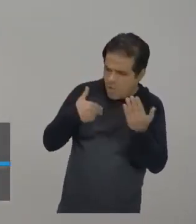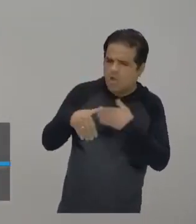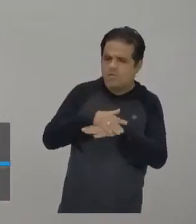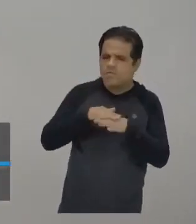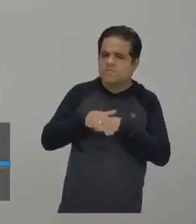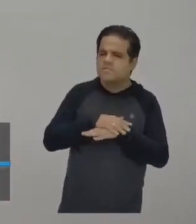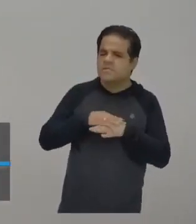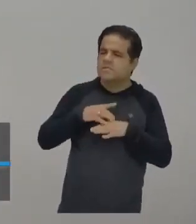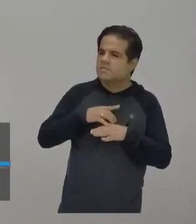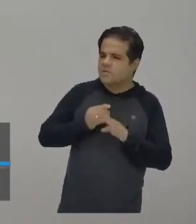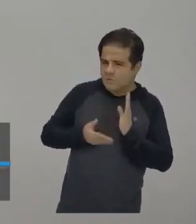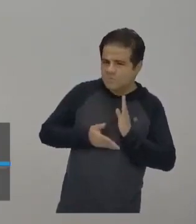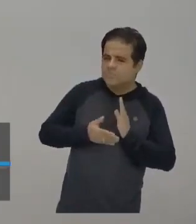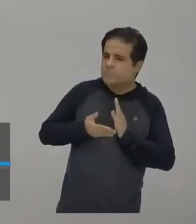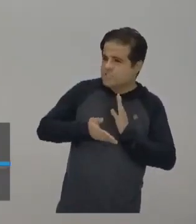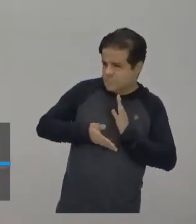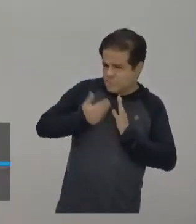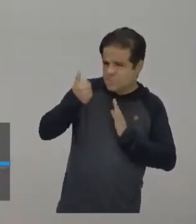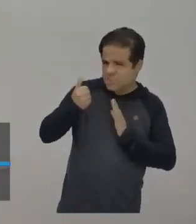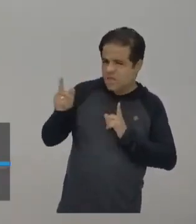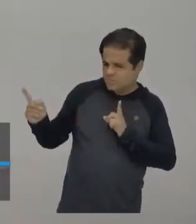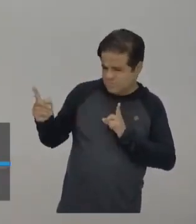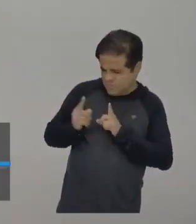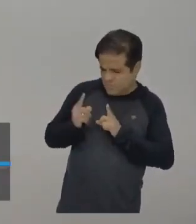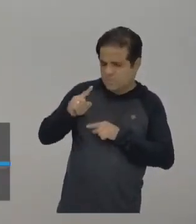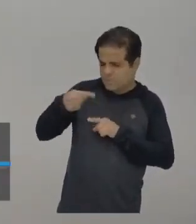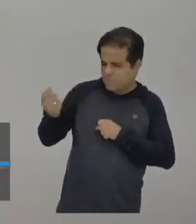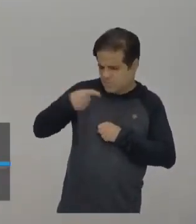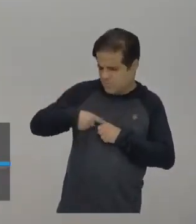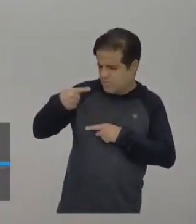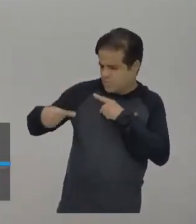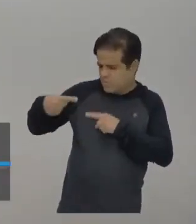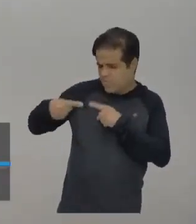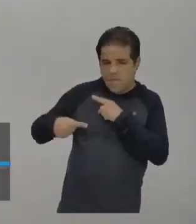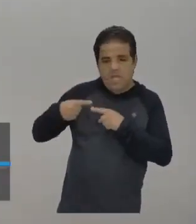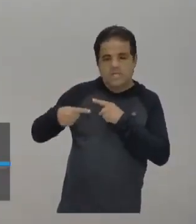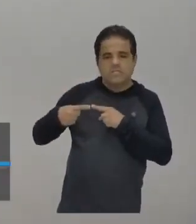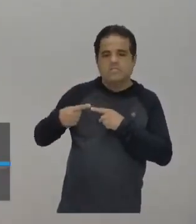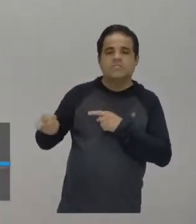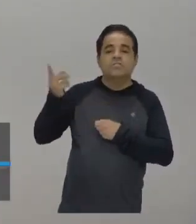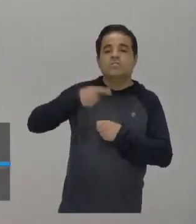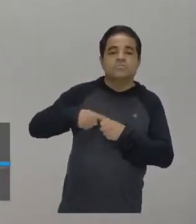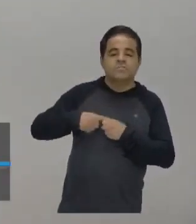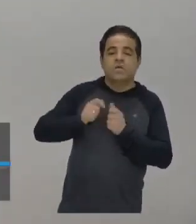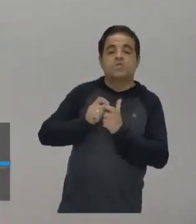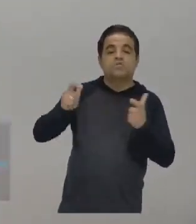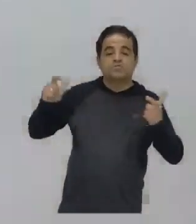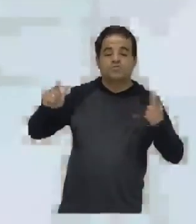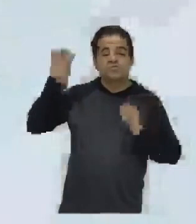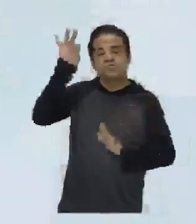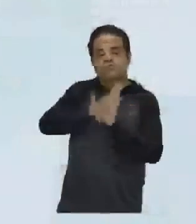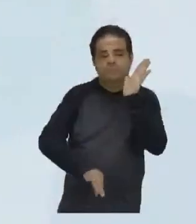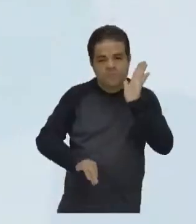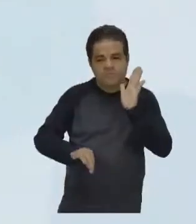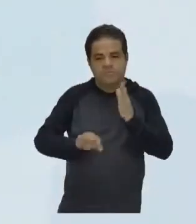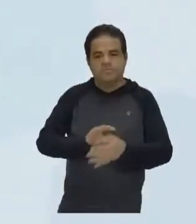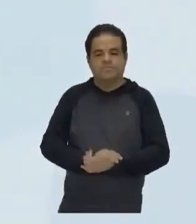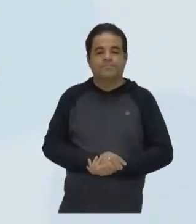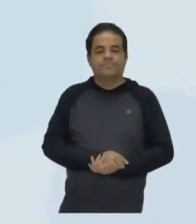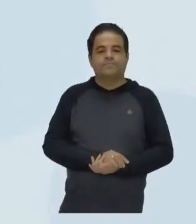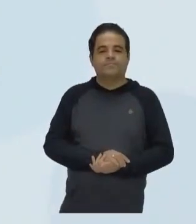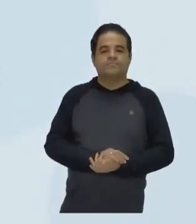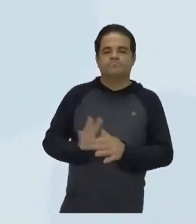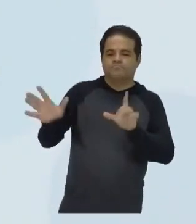como vocês viram, um trechinho. Depois a gente volta no debate. Eu quero voltar na estrutura. Eu quero me voltar para a estrutura do texto. Olha lá.